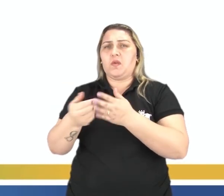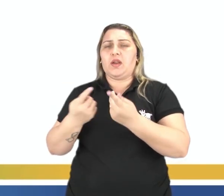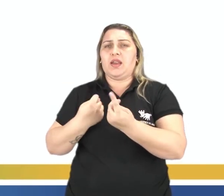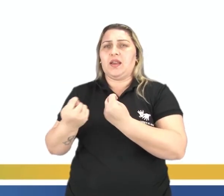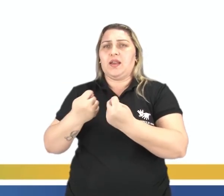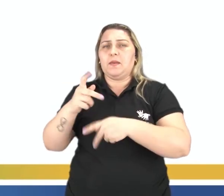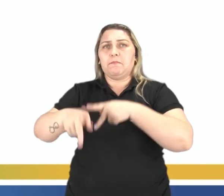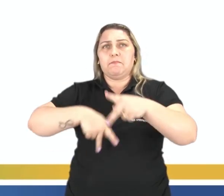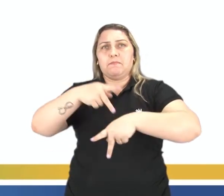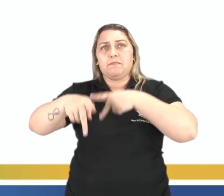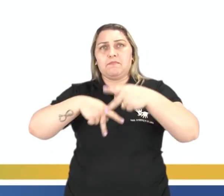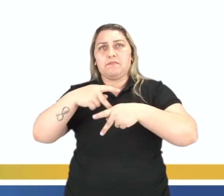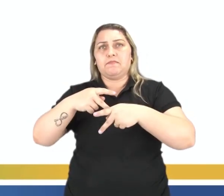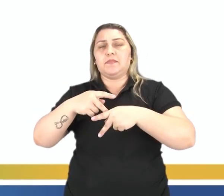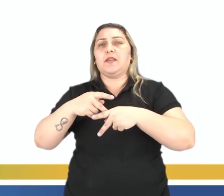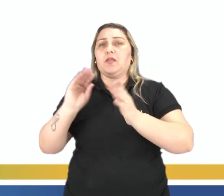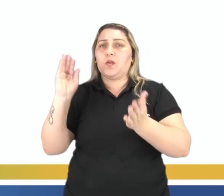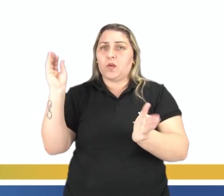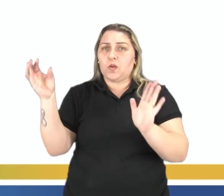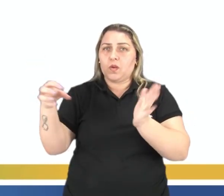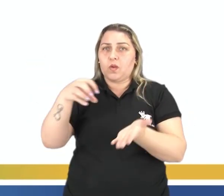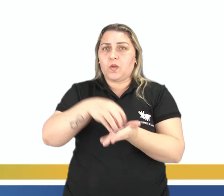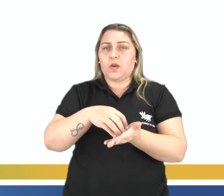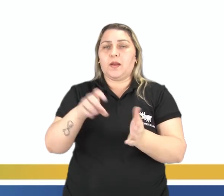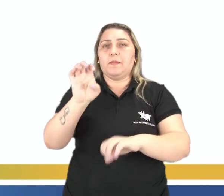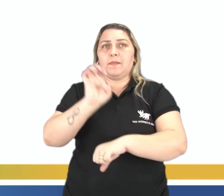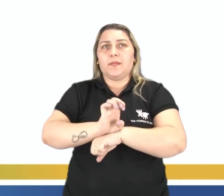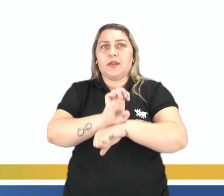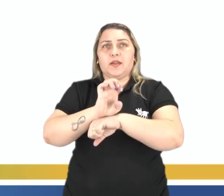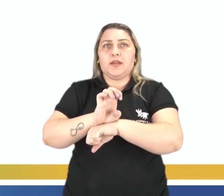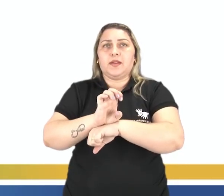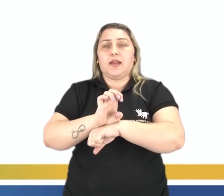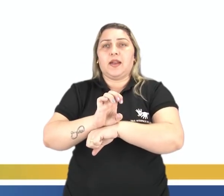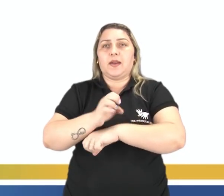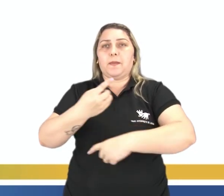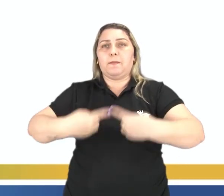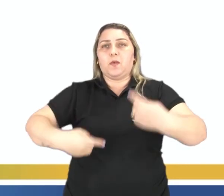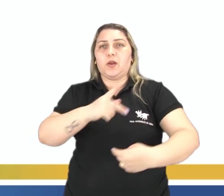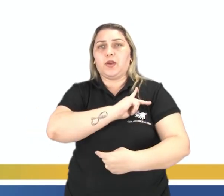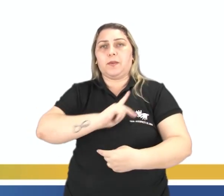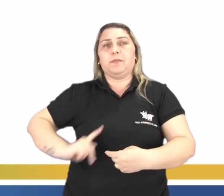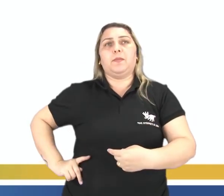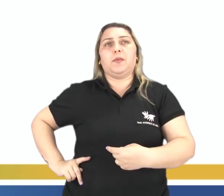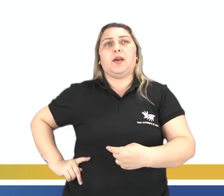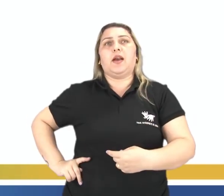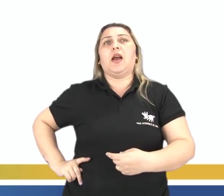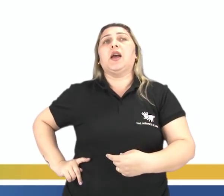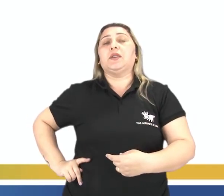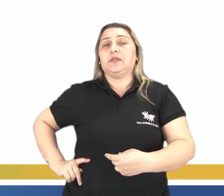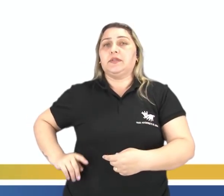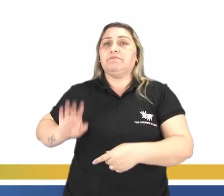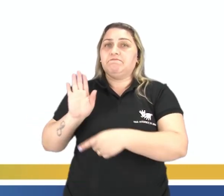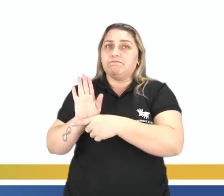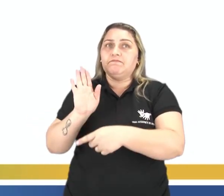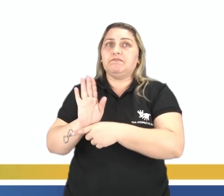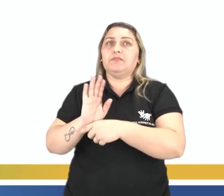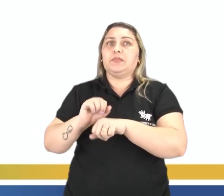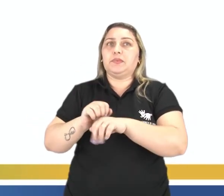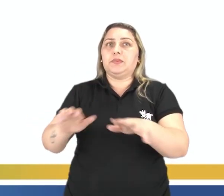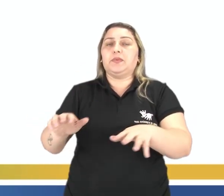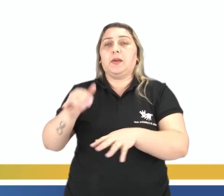controle populacional seja implementado pelo Estado em termos de políticas públicas. Os neomalthusianos defendem a difusão de